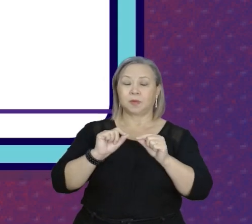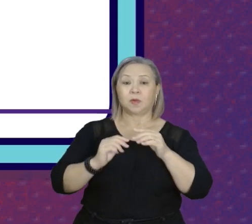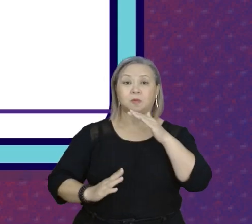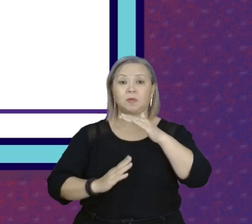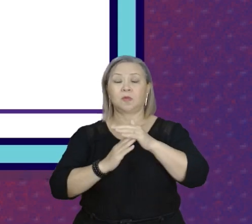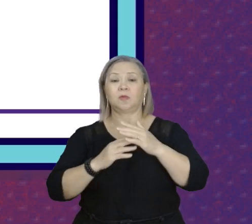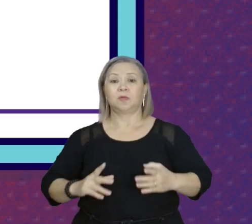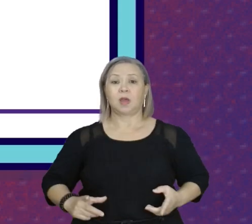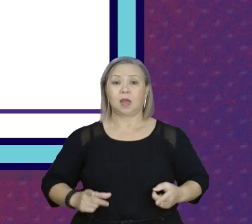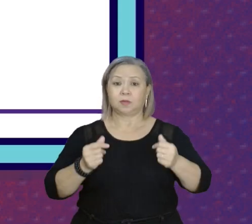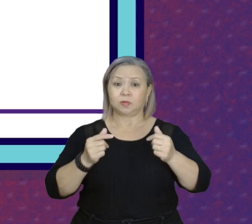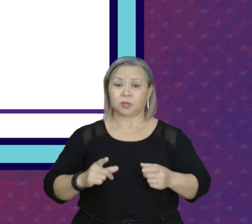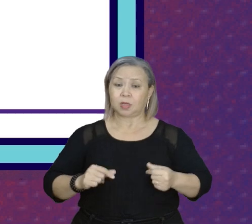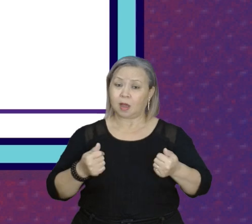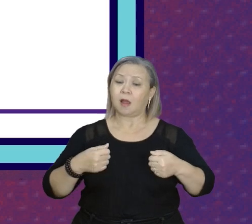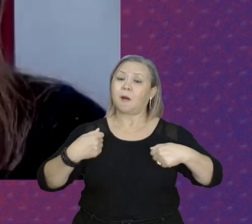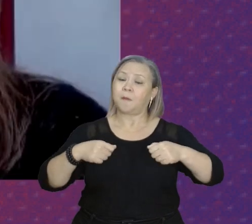cuidado sem investimento.